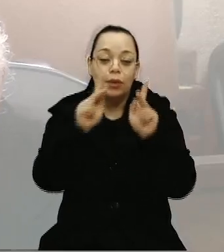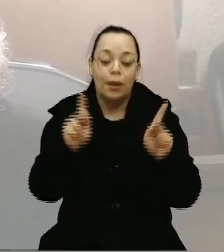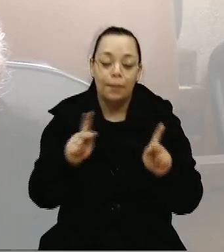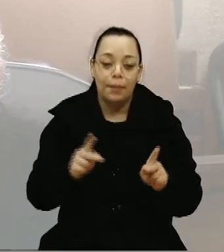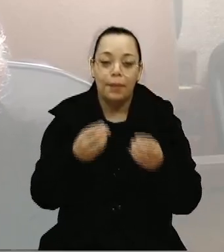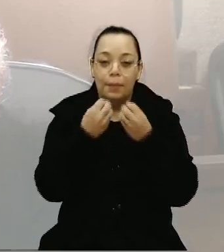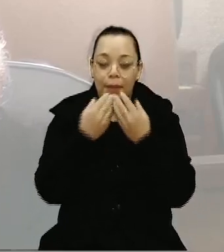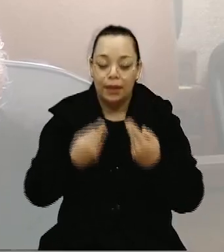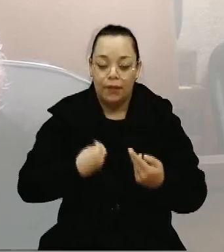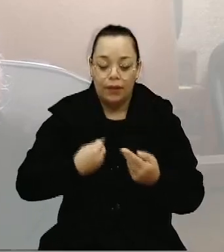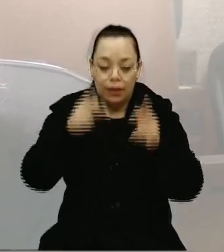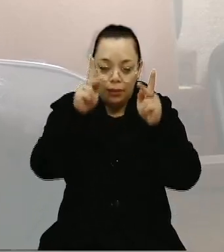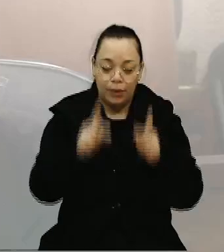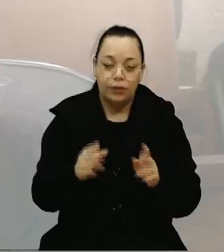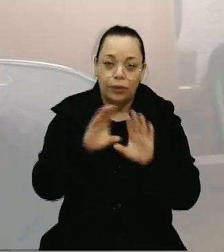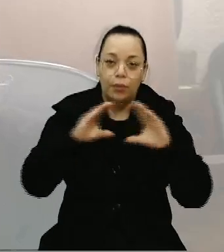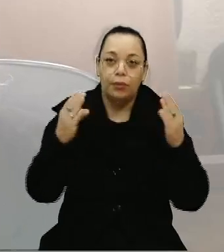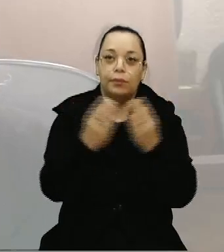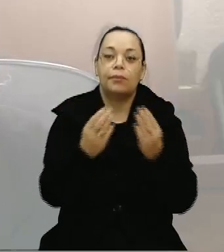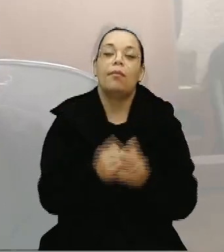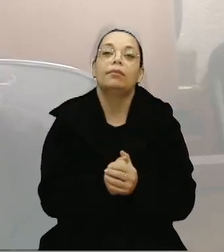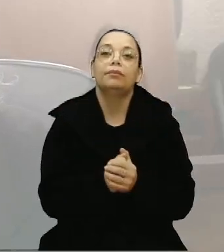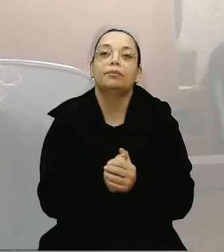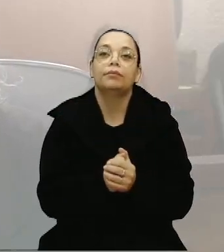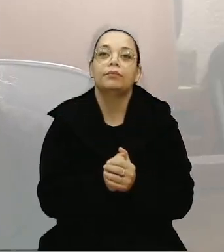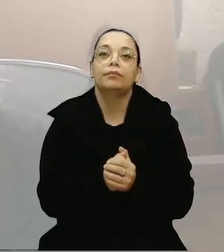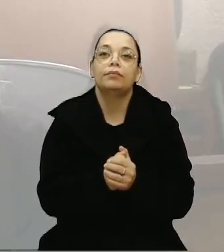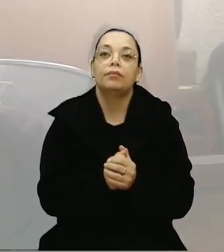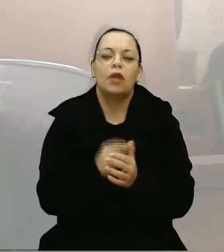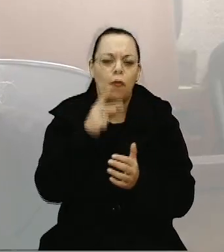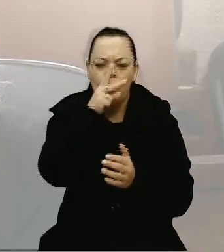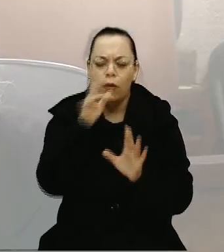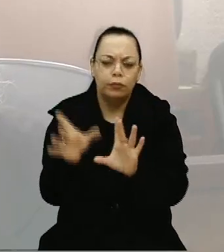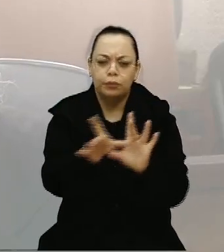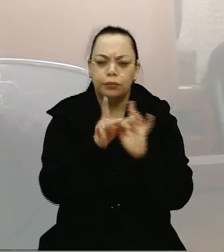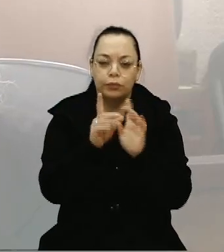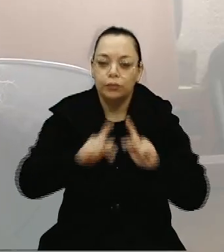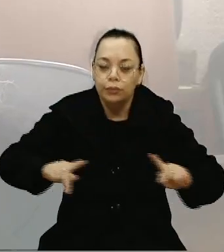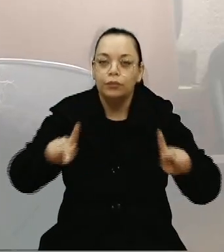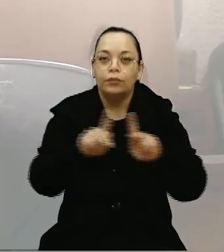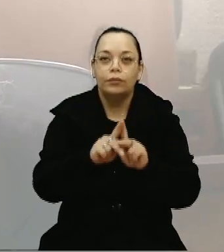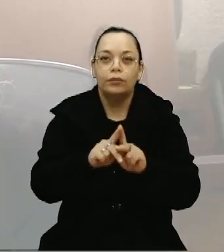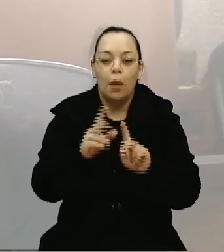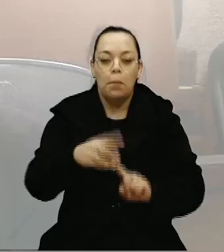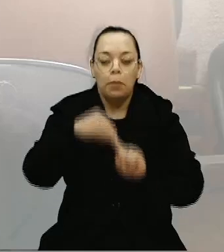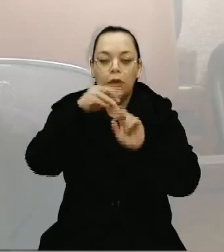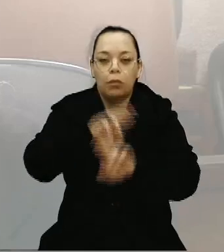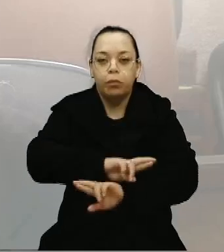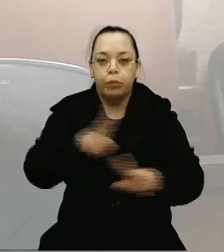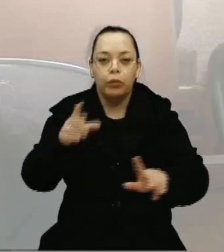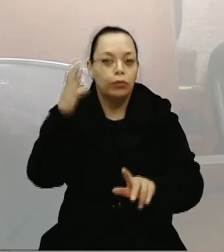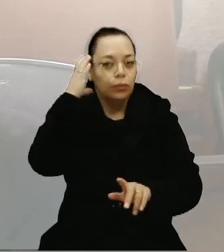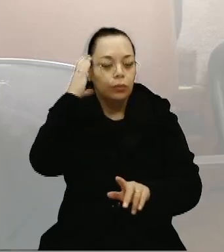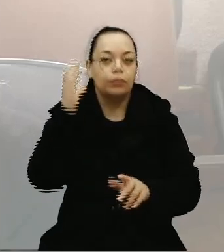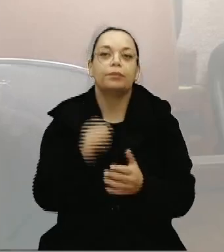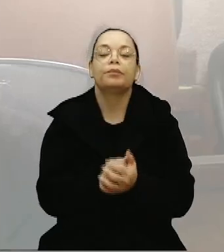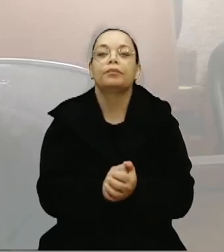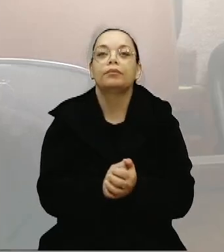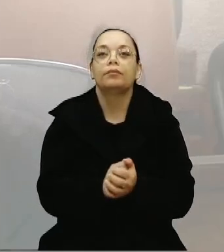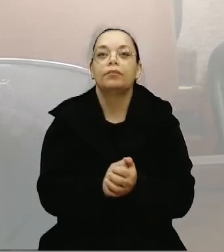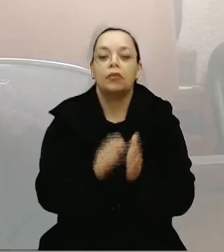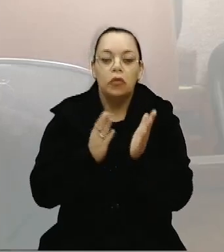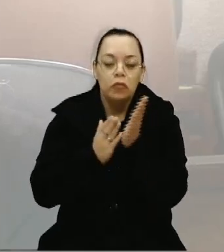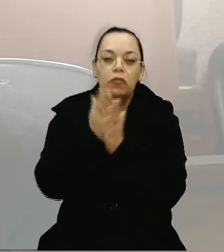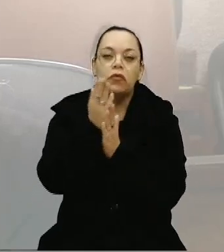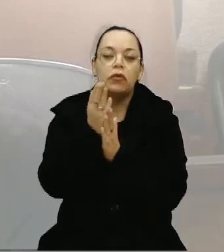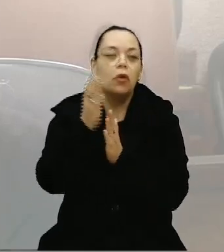das pessoas e da comunidade. A forte conexão com o público é um dos principais diferenciais da Rede Mais Nova. A fidelidade